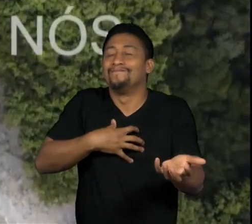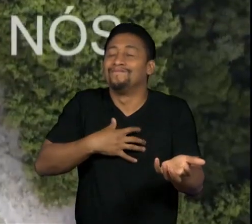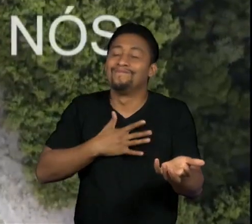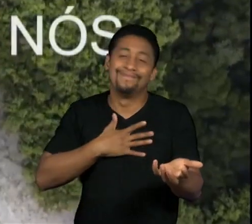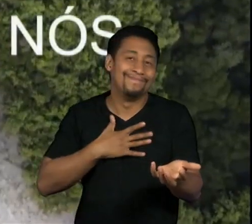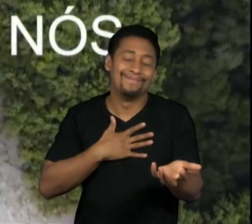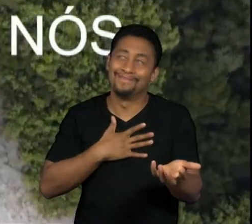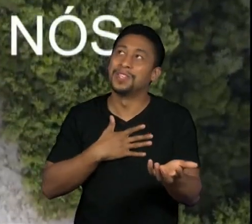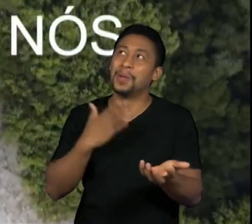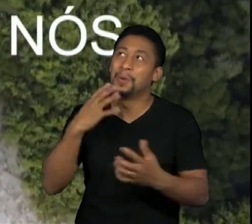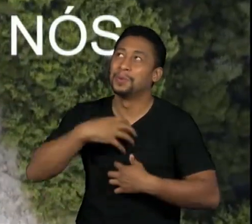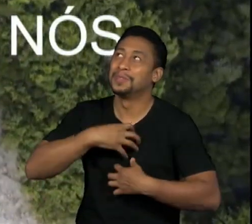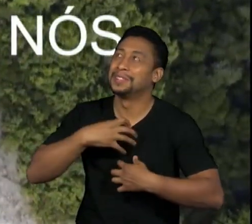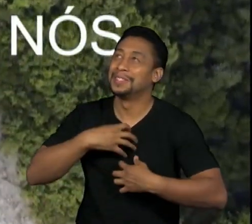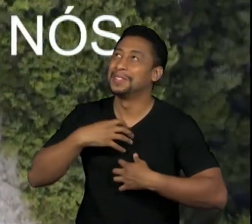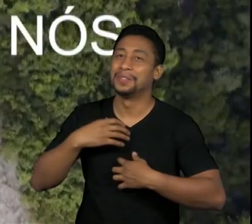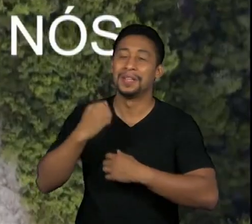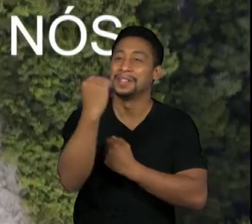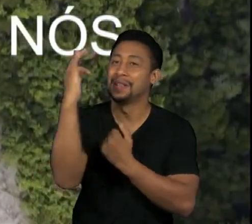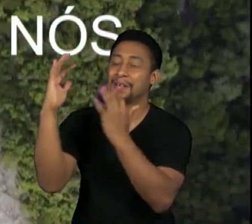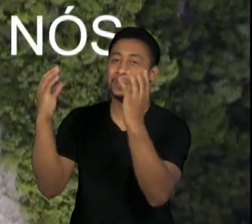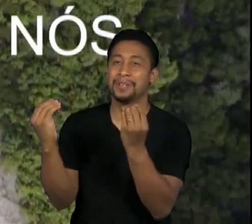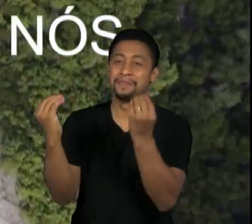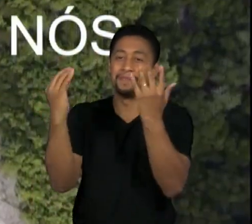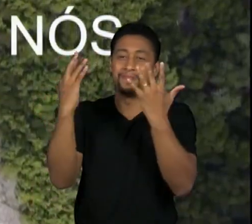fui abençoado pelas mãos da natureza.